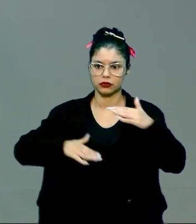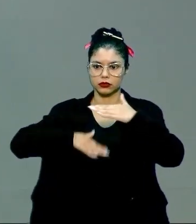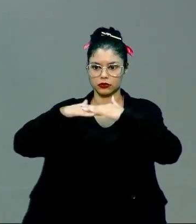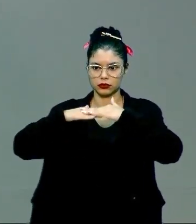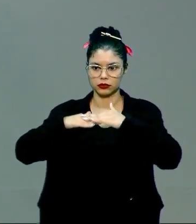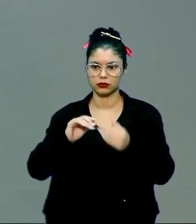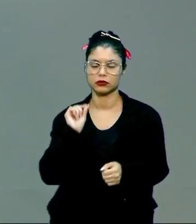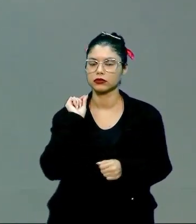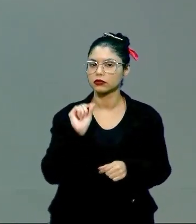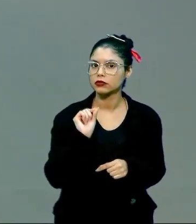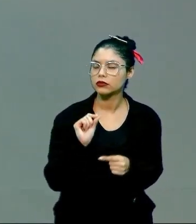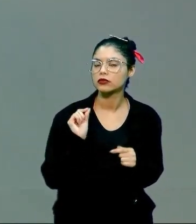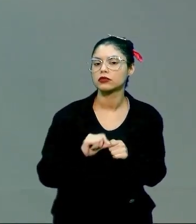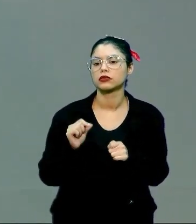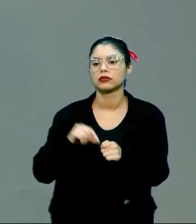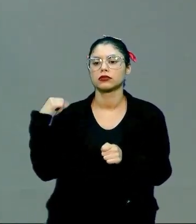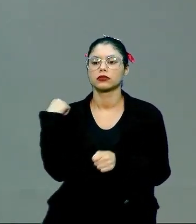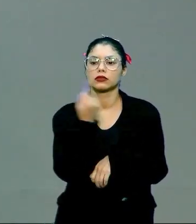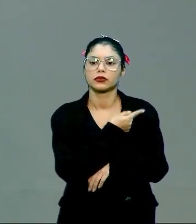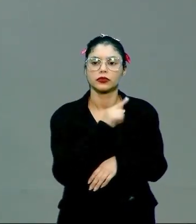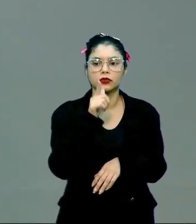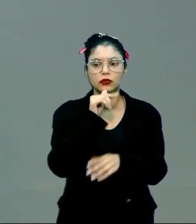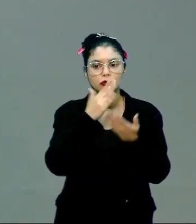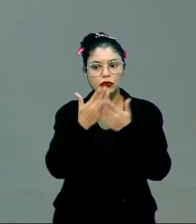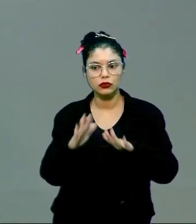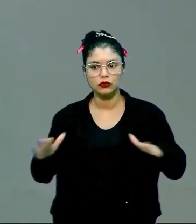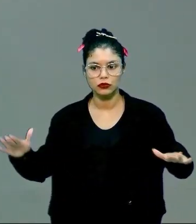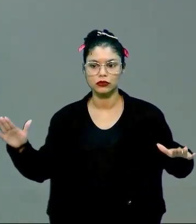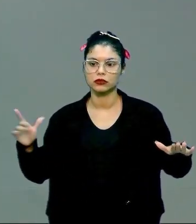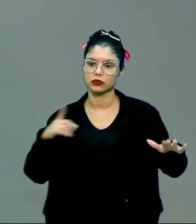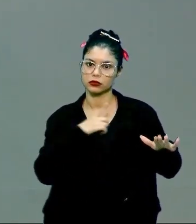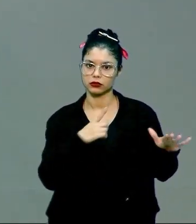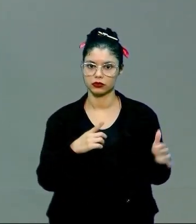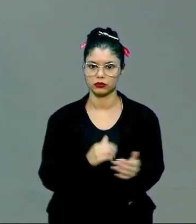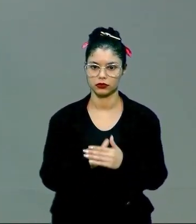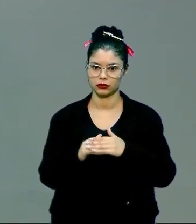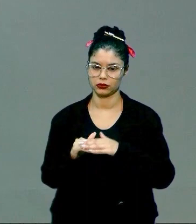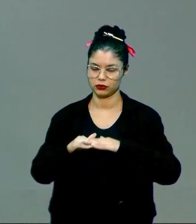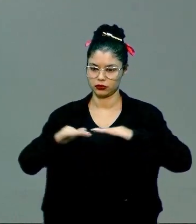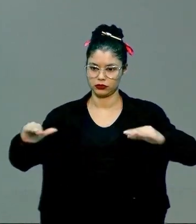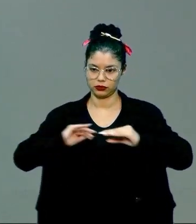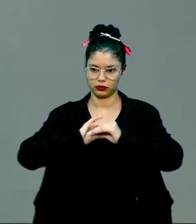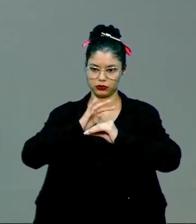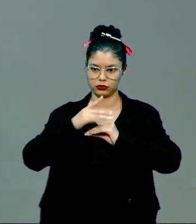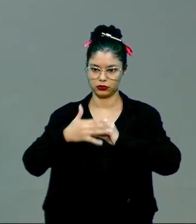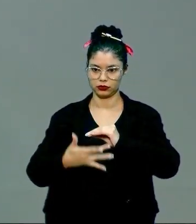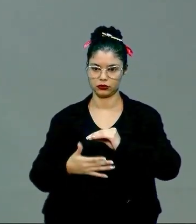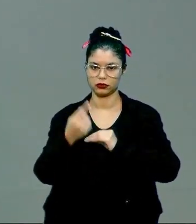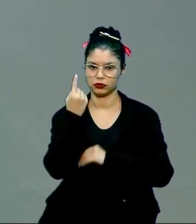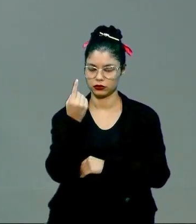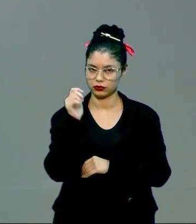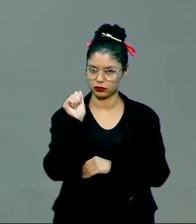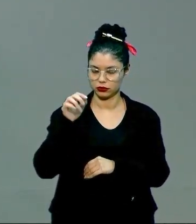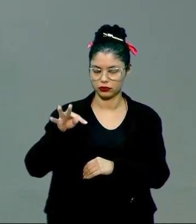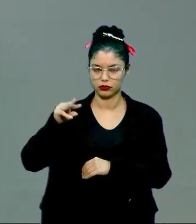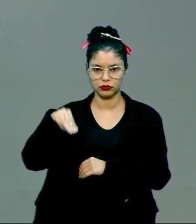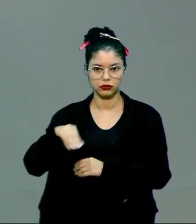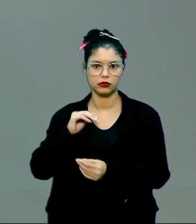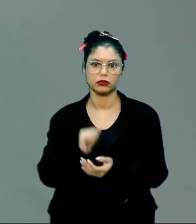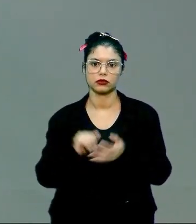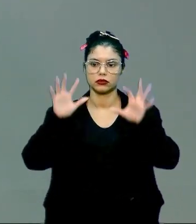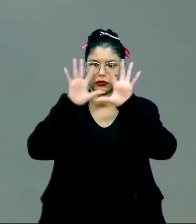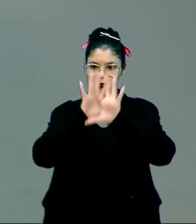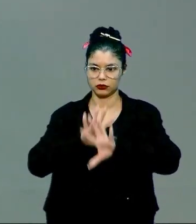pressão. Isso faz com que nós, a nível do mar, tenhamos uma pressão atmosférica de 1 atm. Logo, o ar